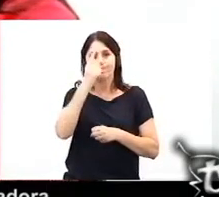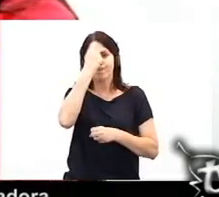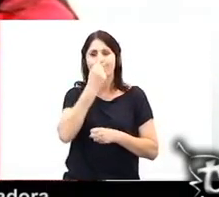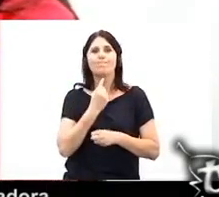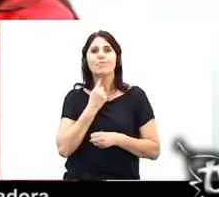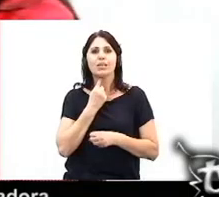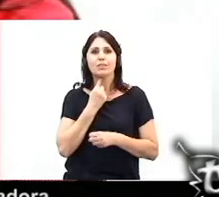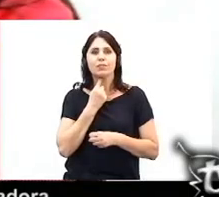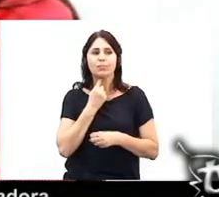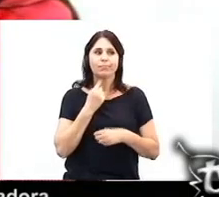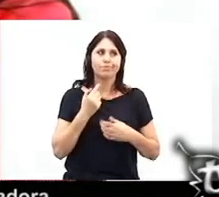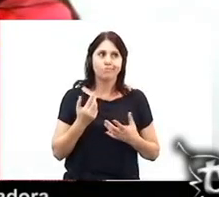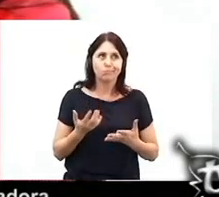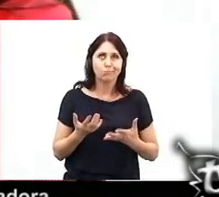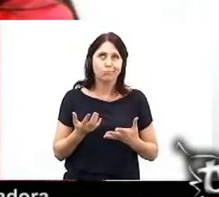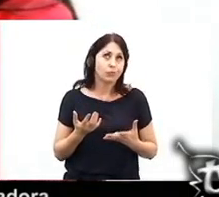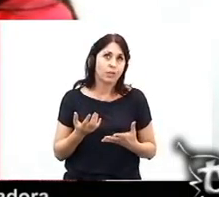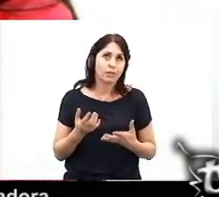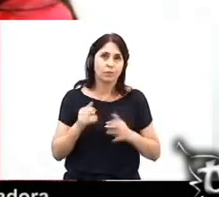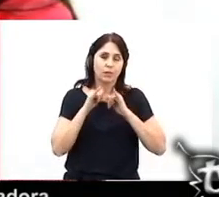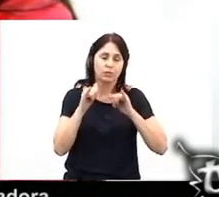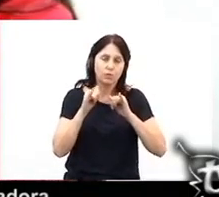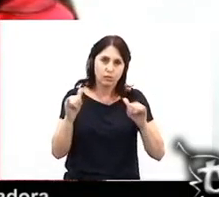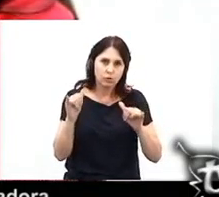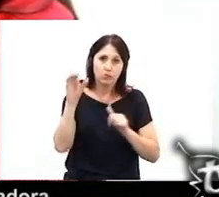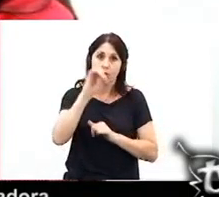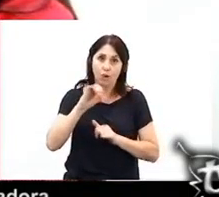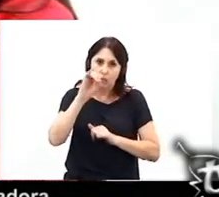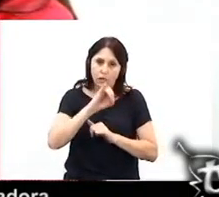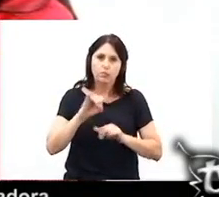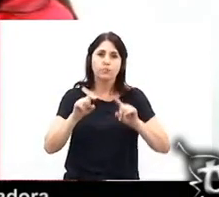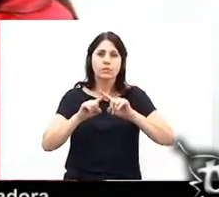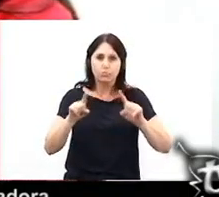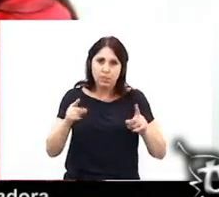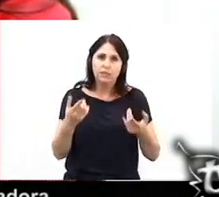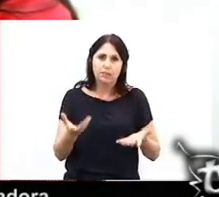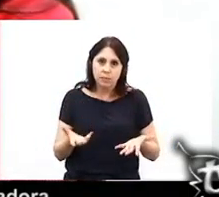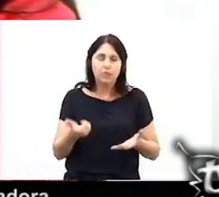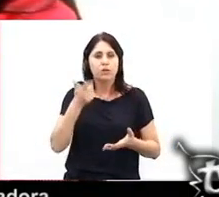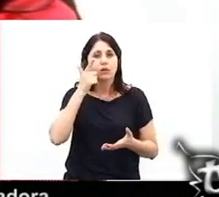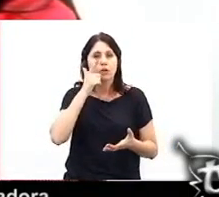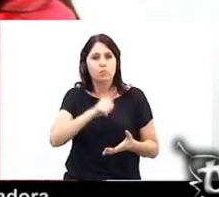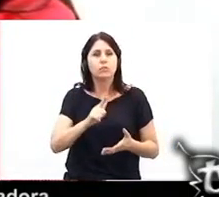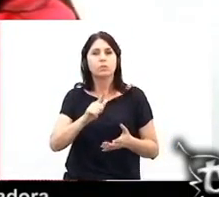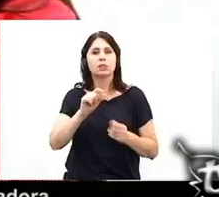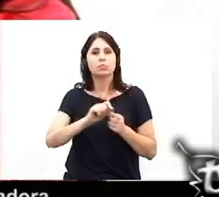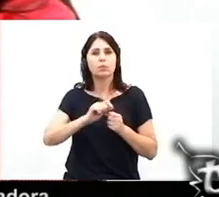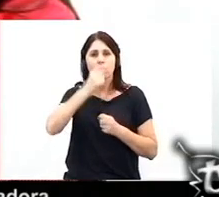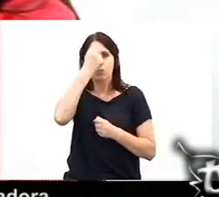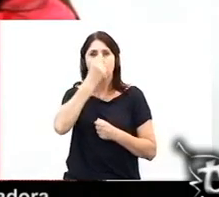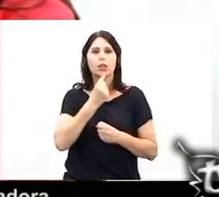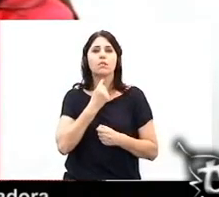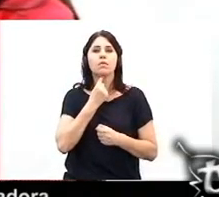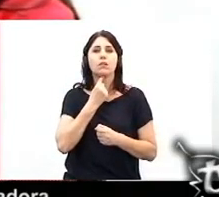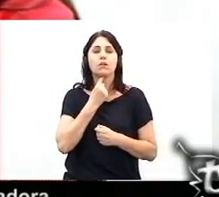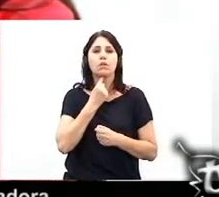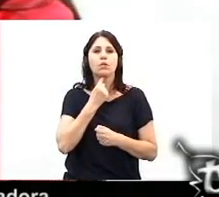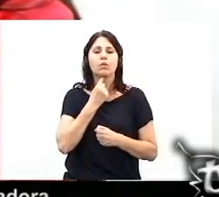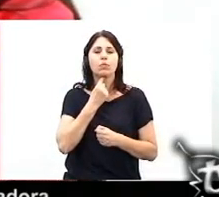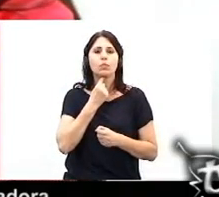foi pensado um pouco diferente dos outros anos. Este ano nós conseguimos identificar o